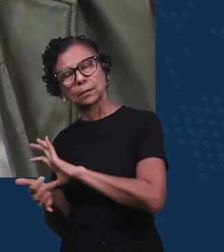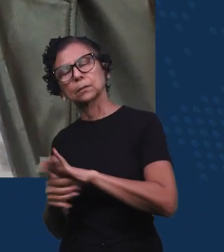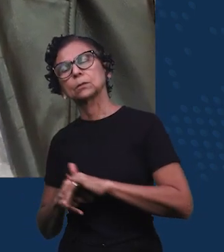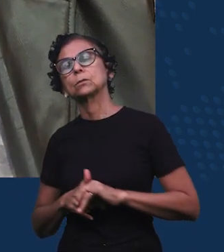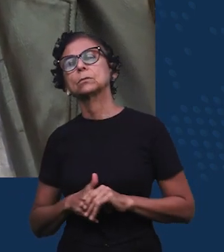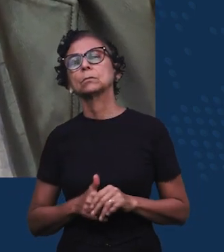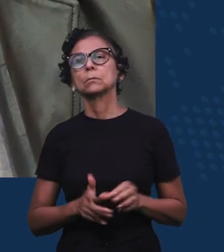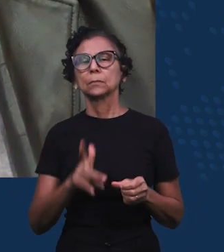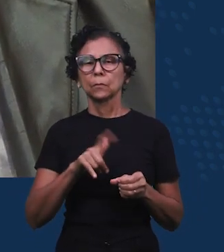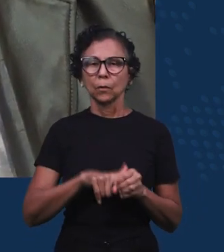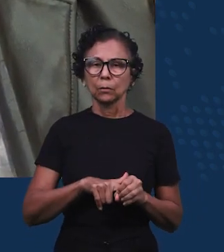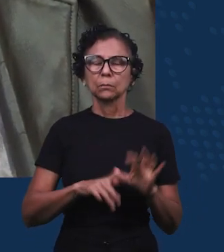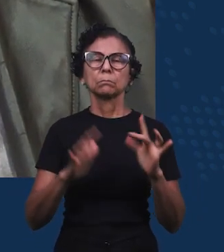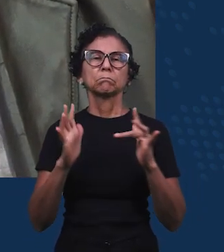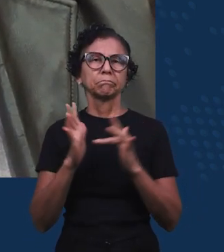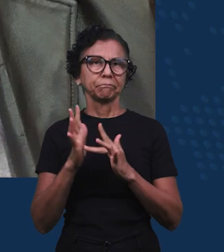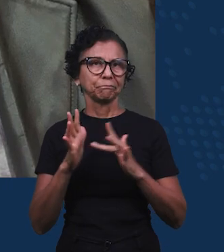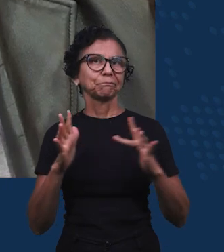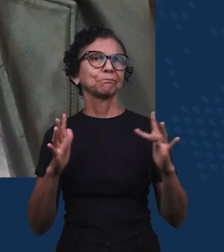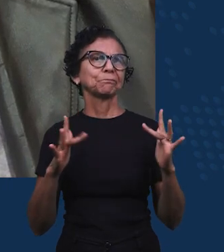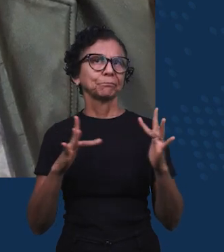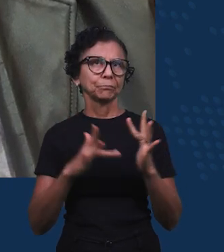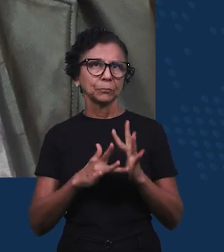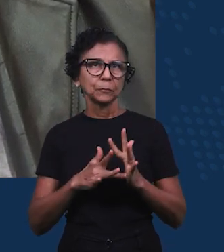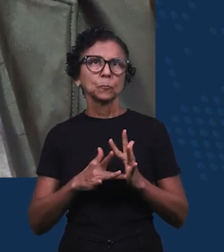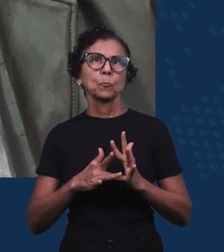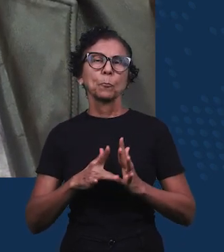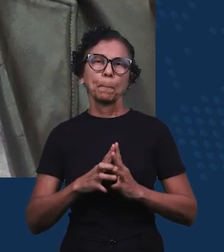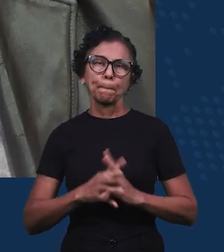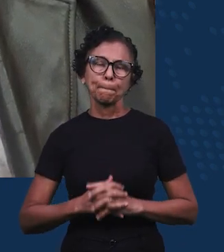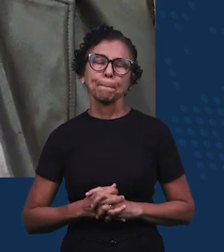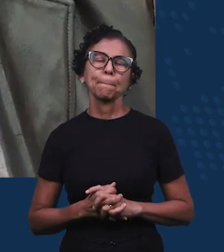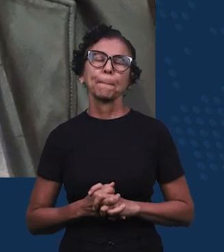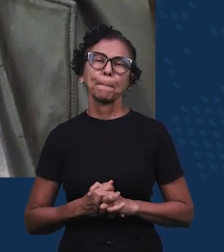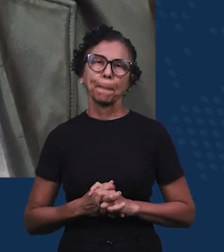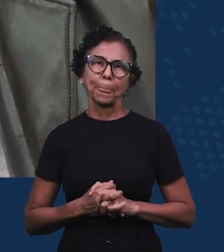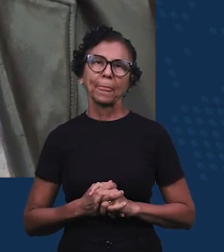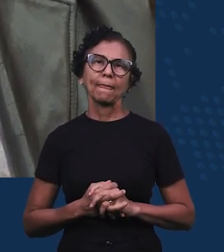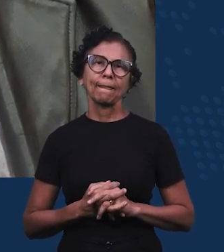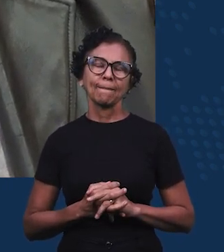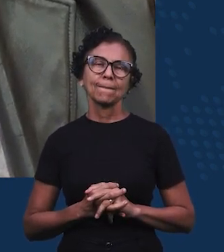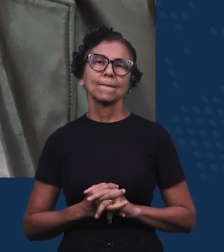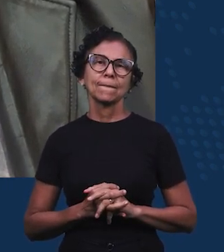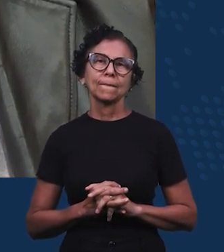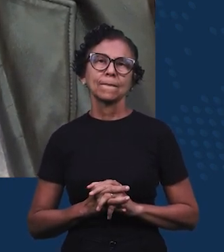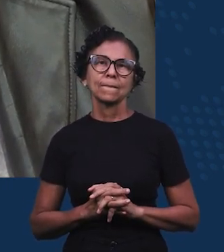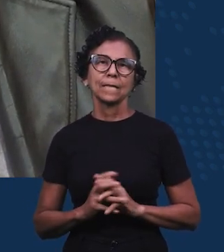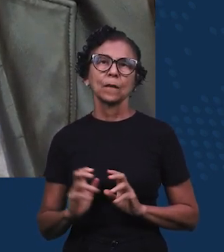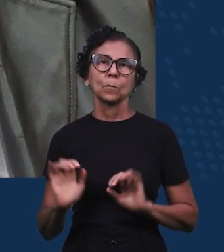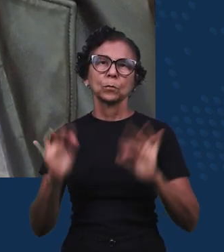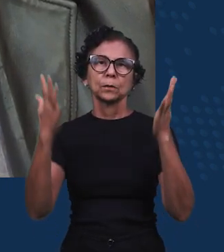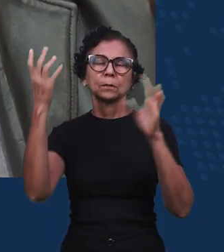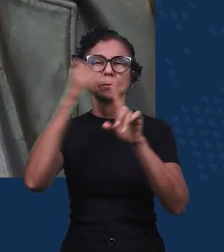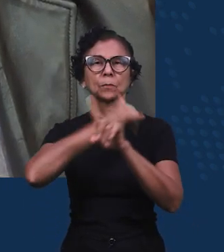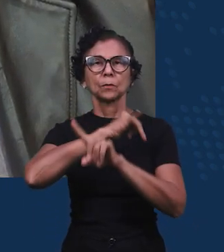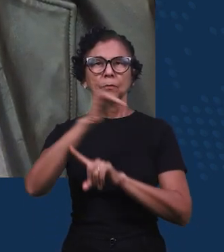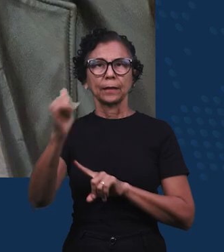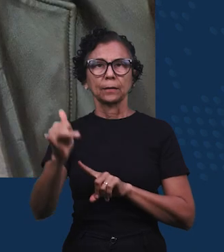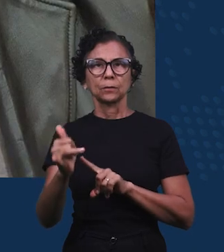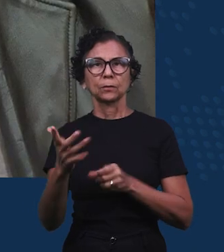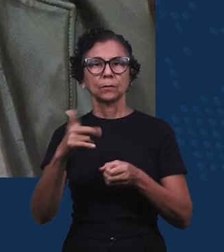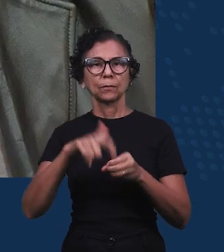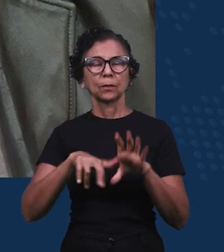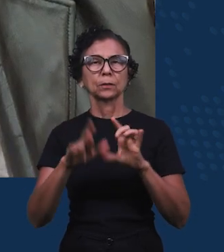sinal. É realmente um indicador, um marcador profético sobre a volta do